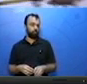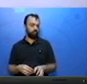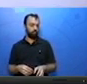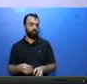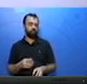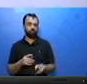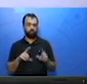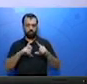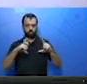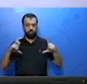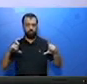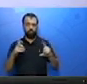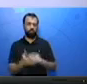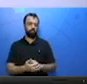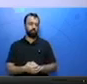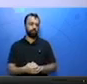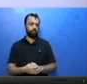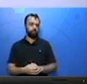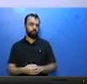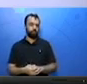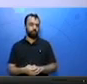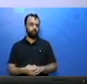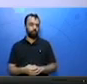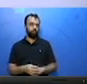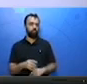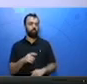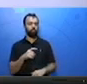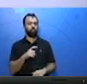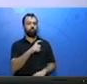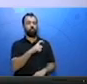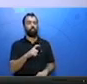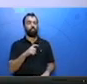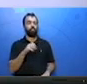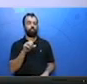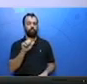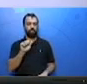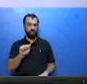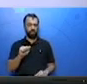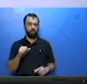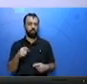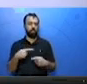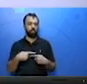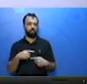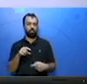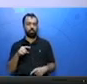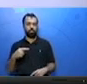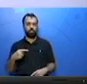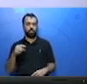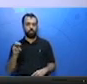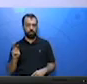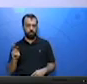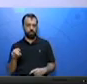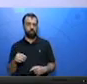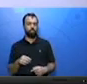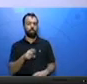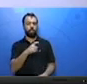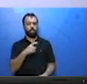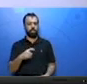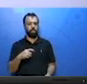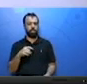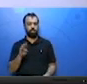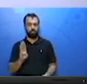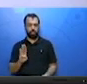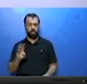A formulinha está aqui. O x do A é menos 3 e o x do B é